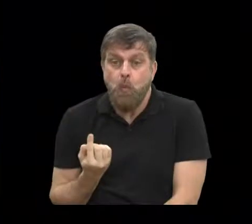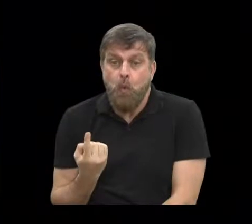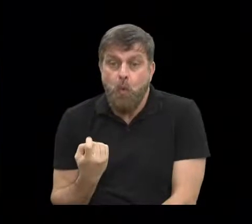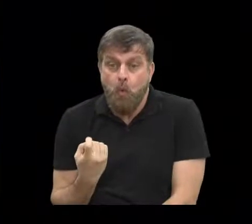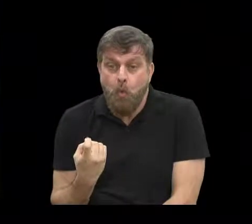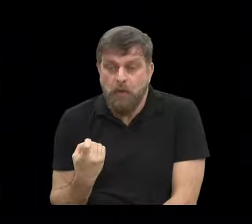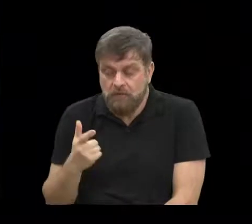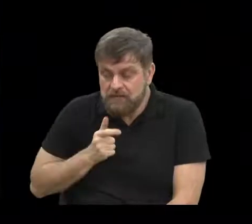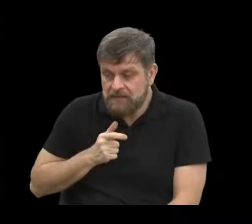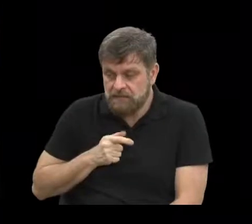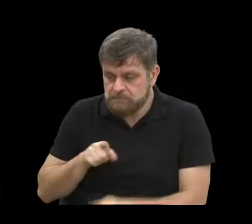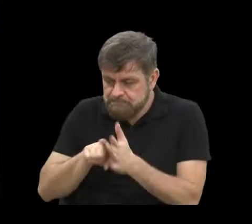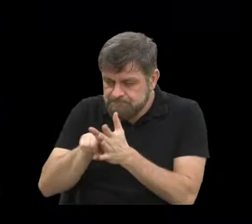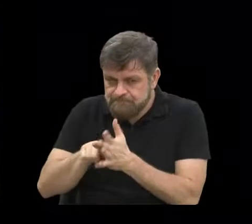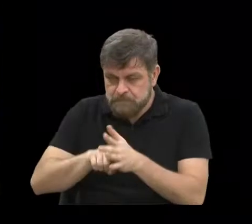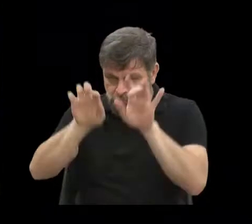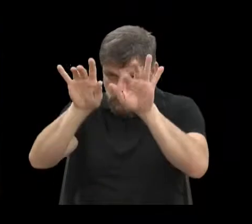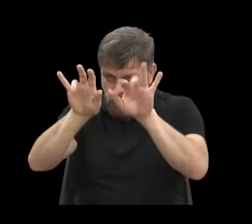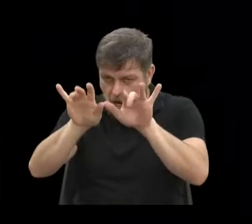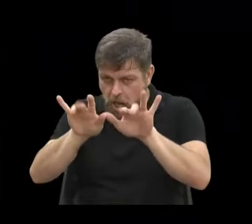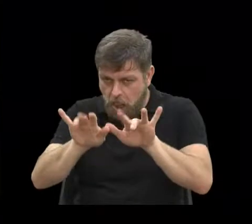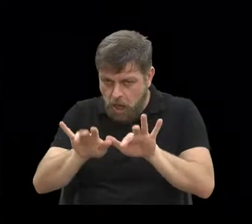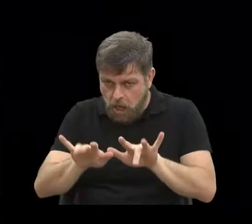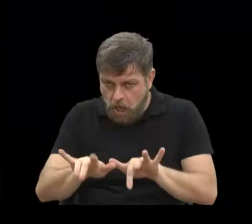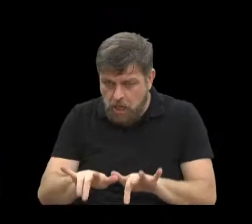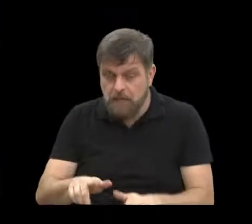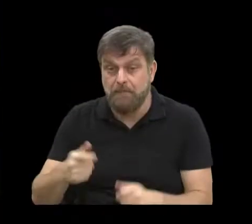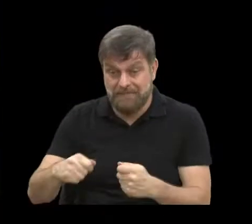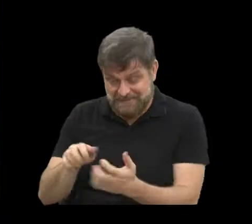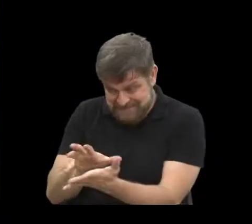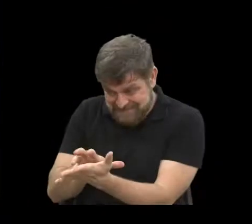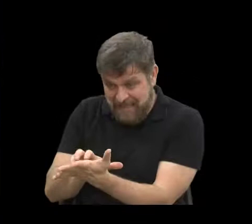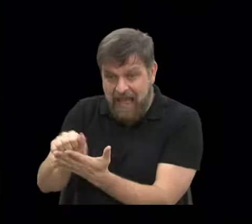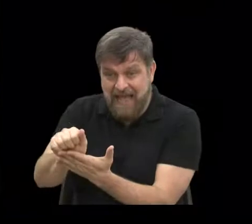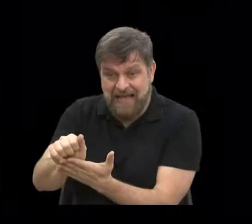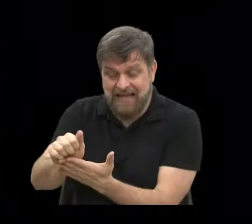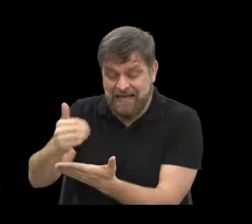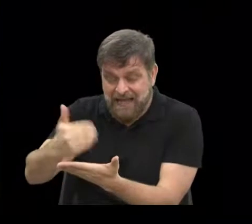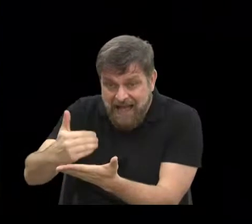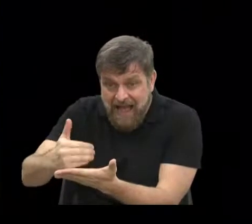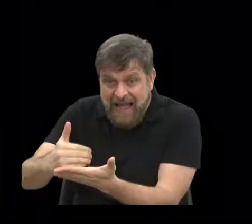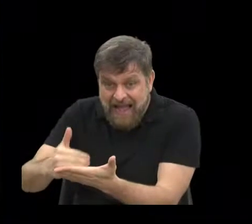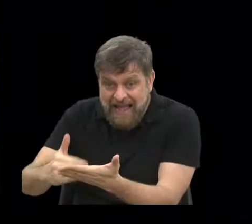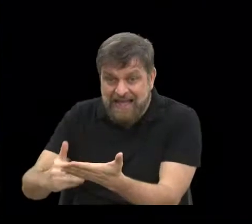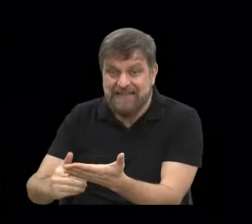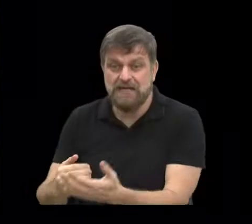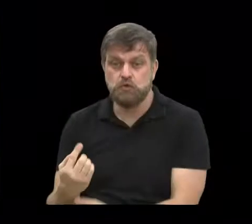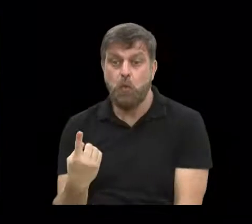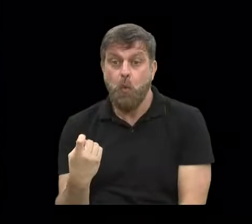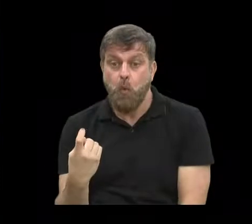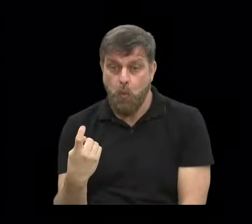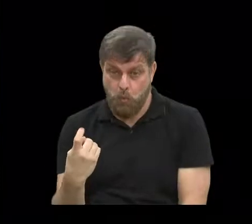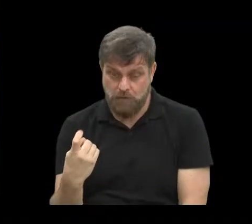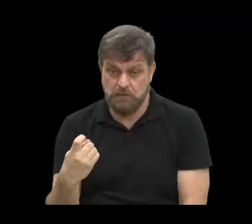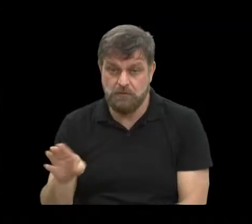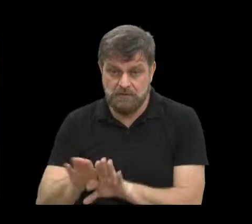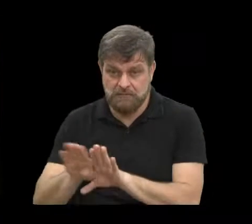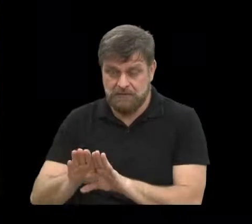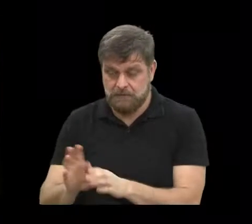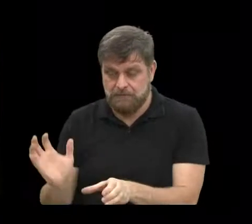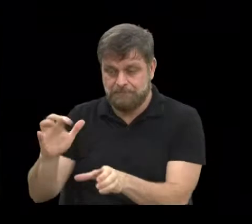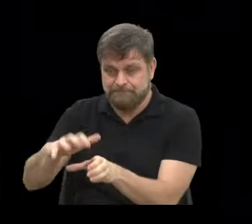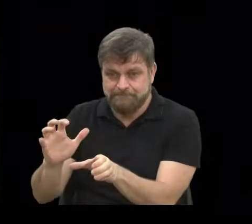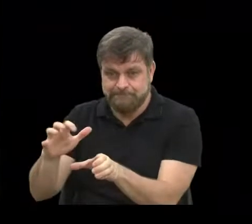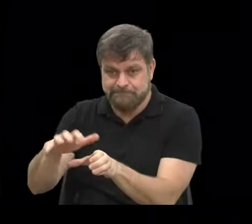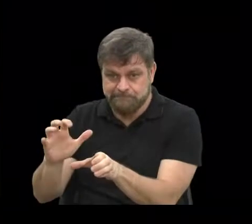as informações do grupo familiar, ok? Então, ela vai migrar de lá do cadastro único os dados, por isso que a